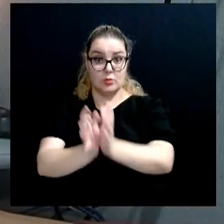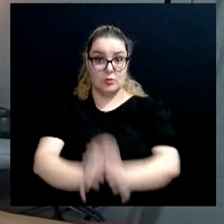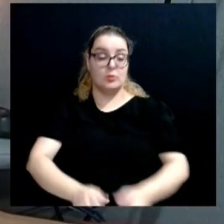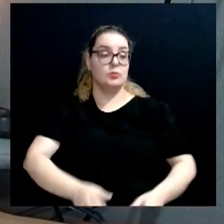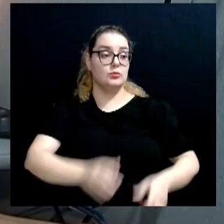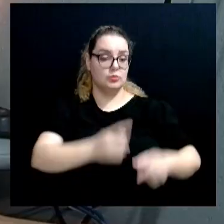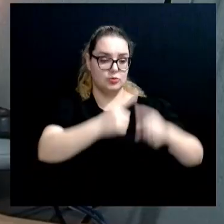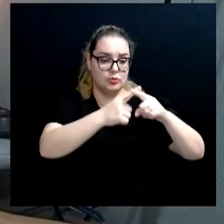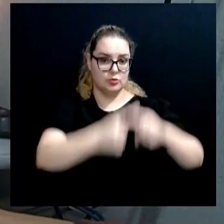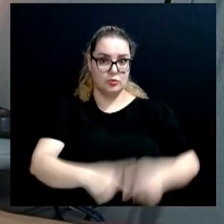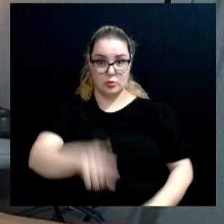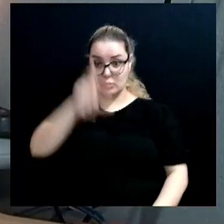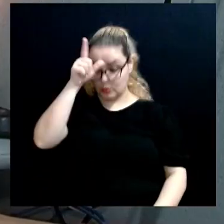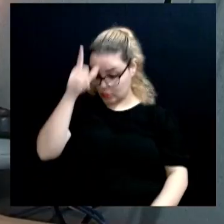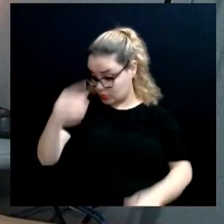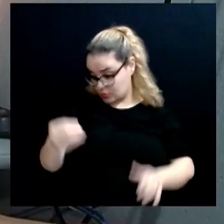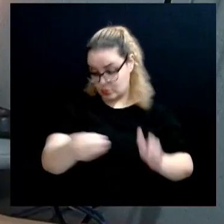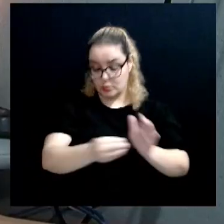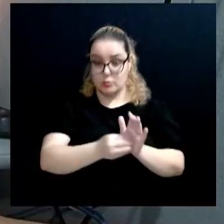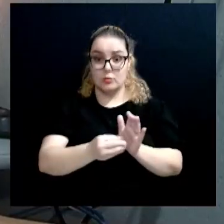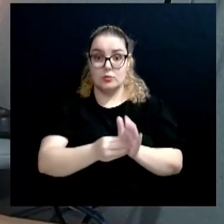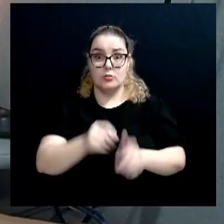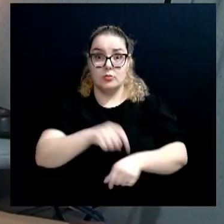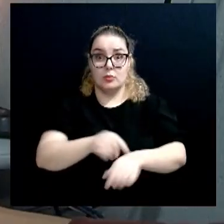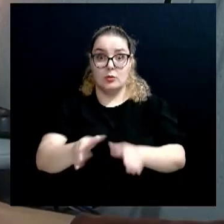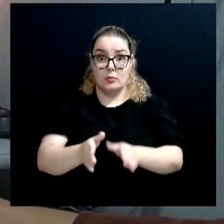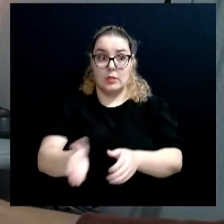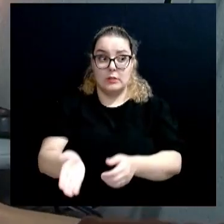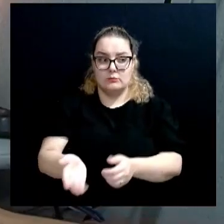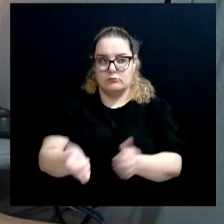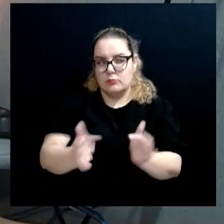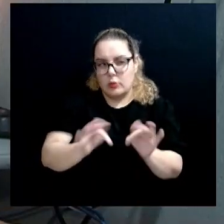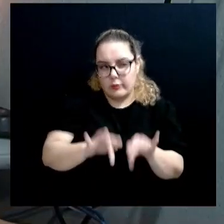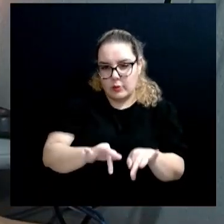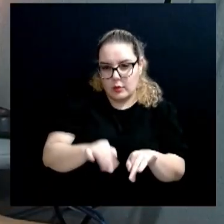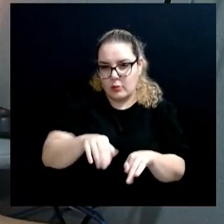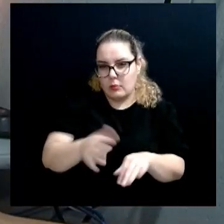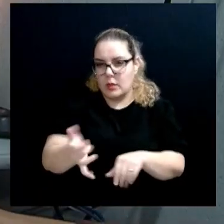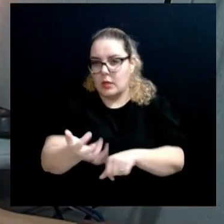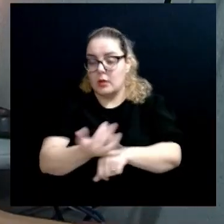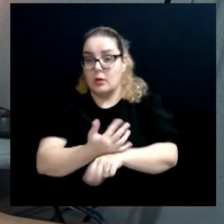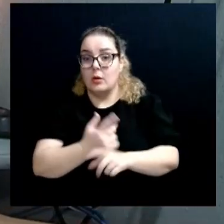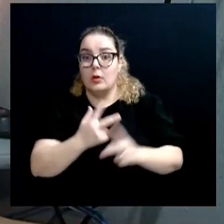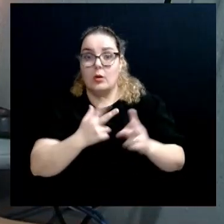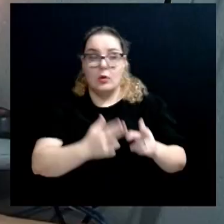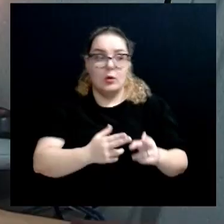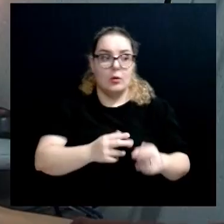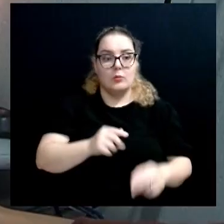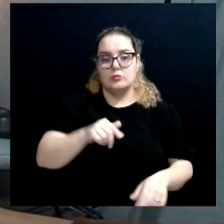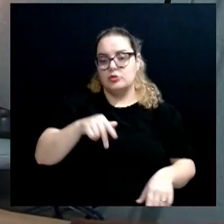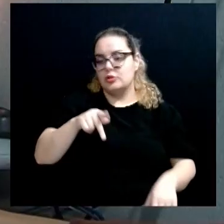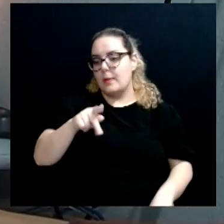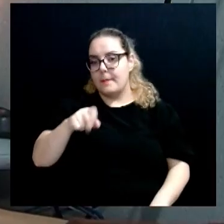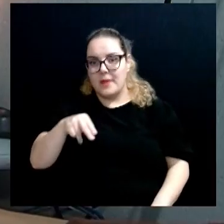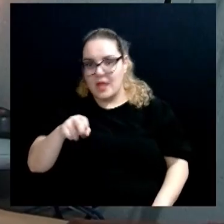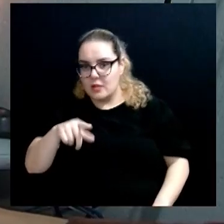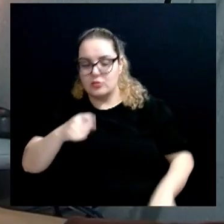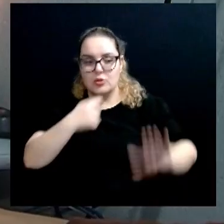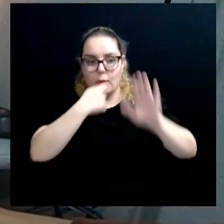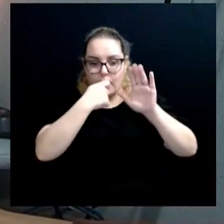últimos momentos da partida ou momentos mais emocionantes, como a disputa de pênalti, a disputa de jogos